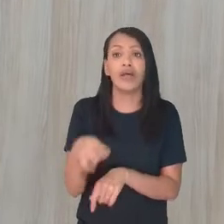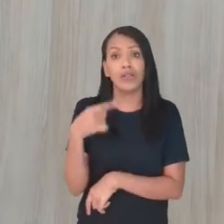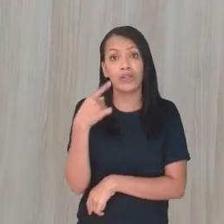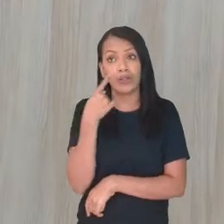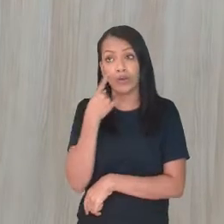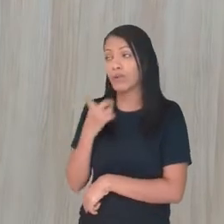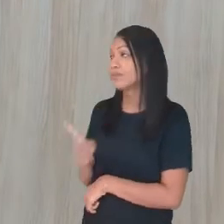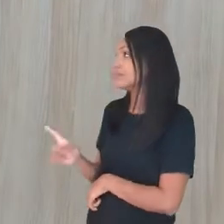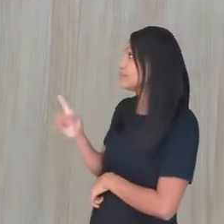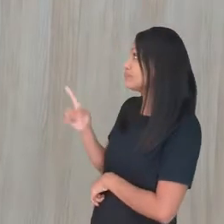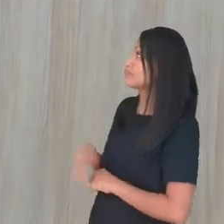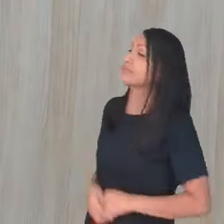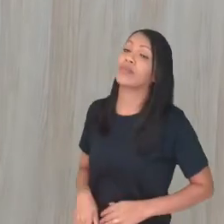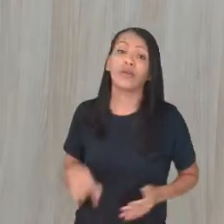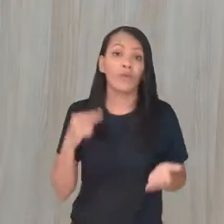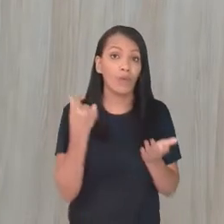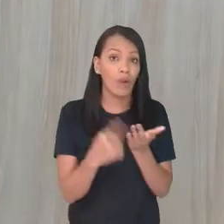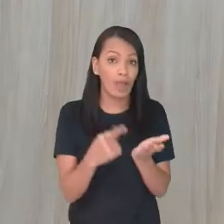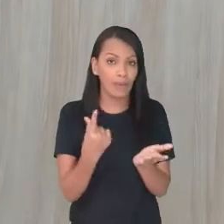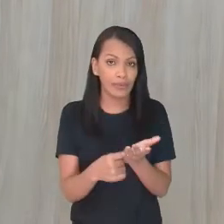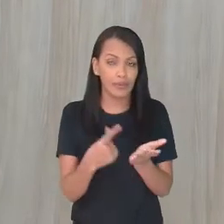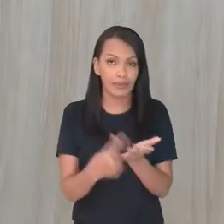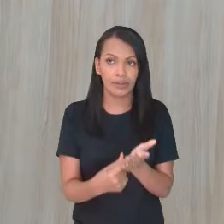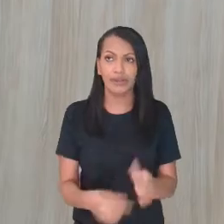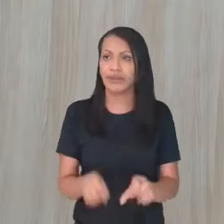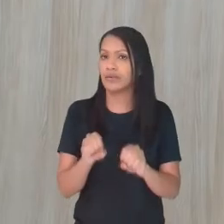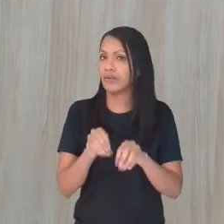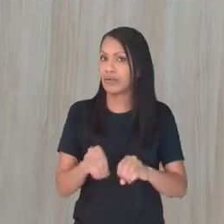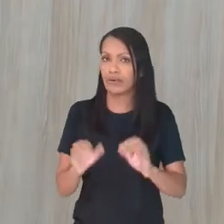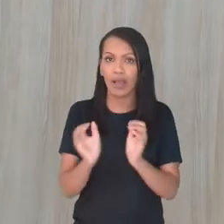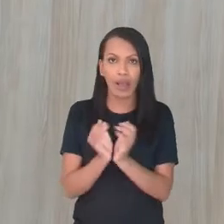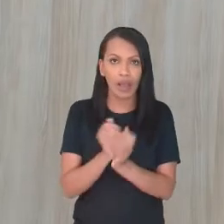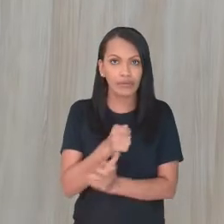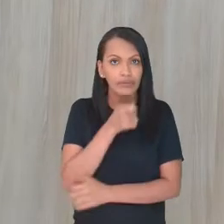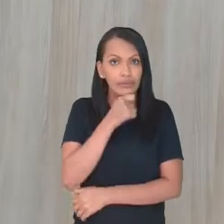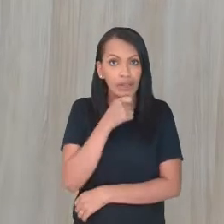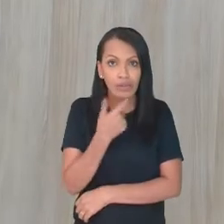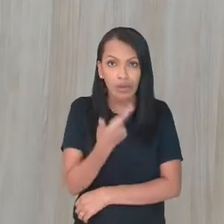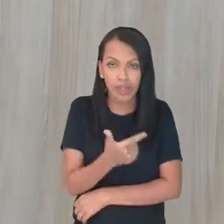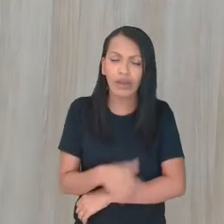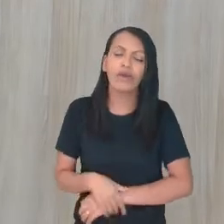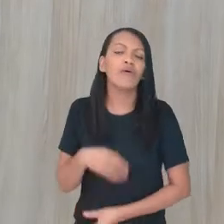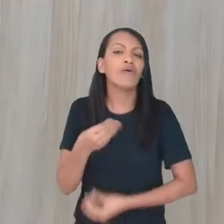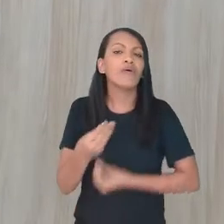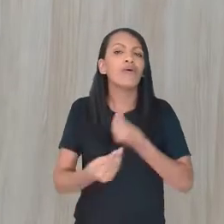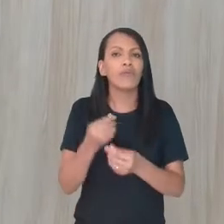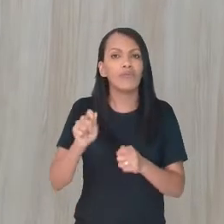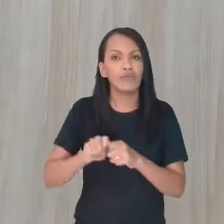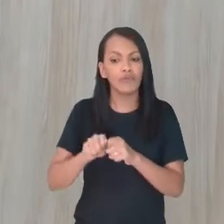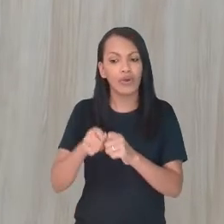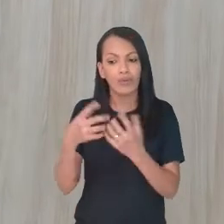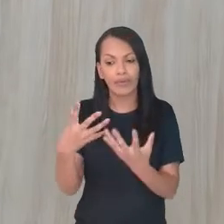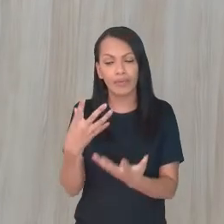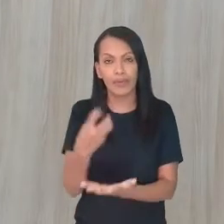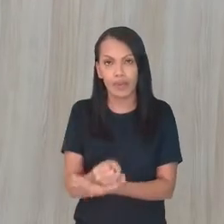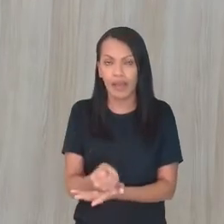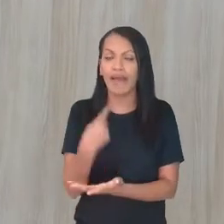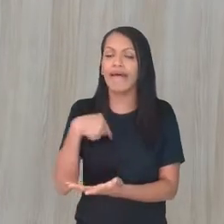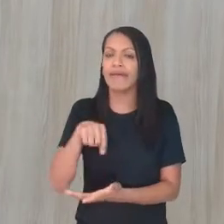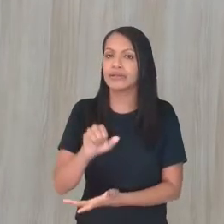nosso aplicativo. Não tem um aplicativo ainda? Como é que faz para baixar? É